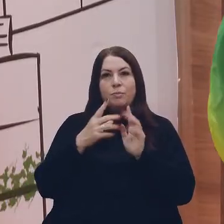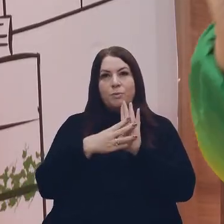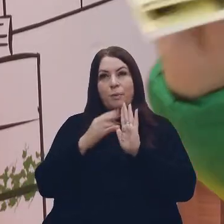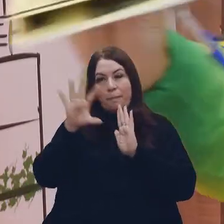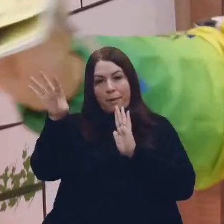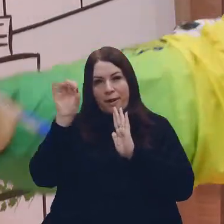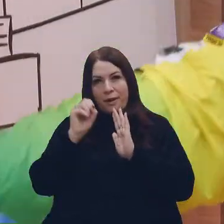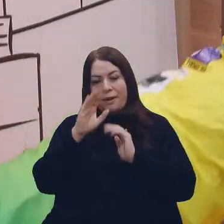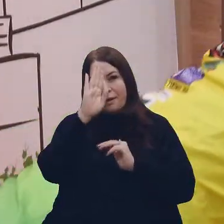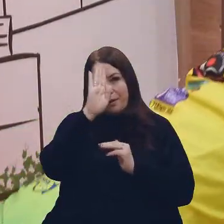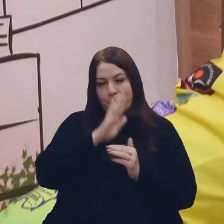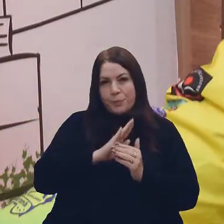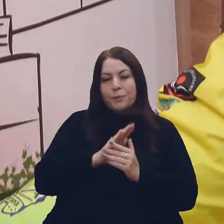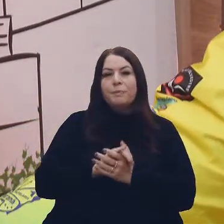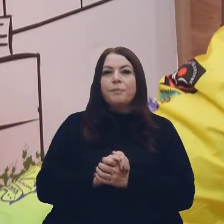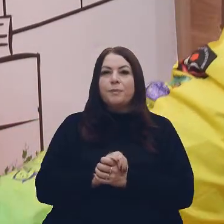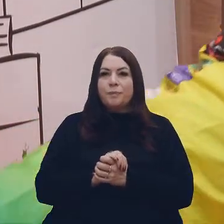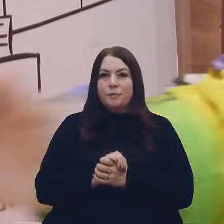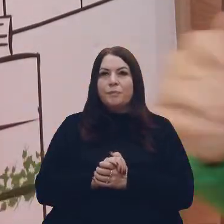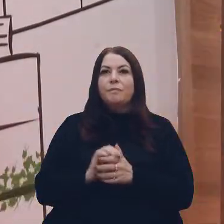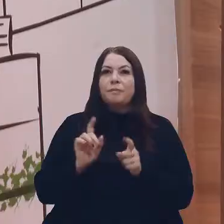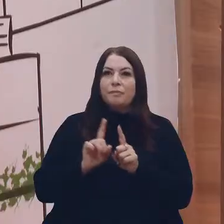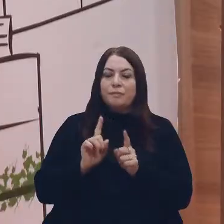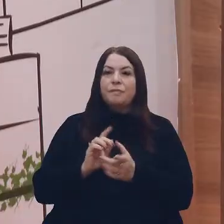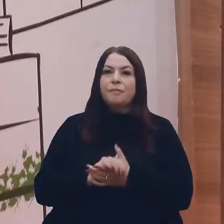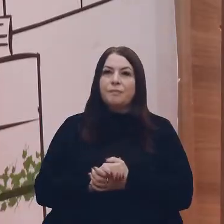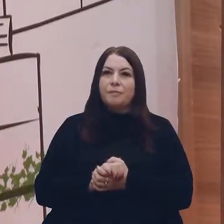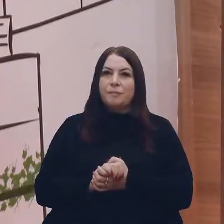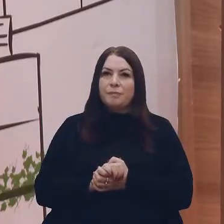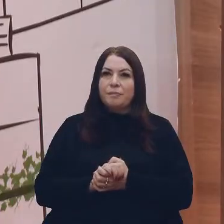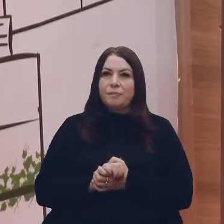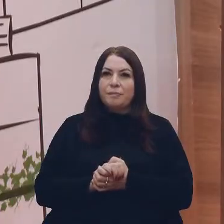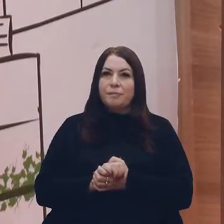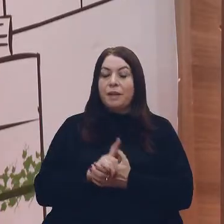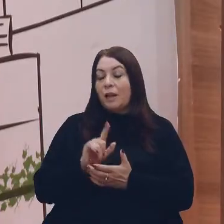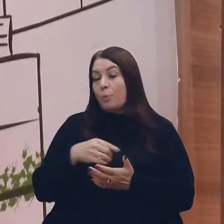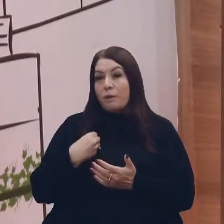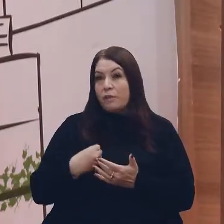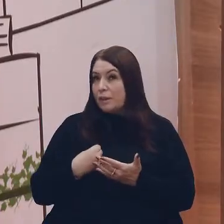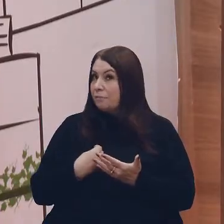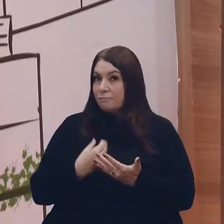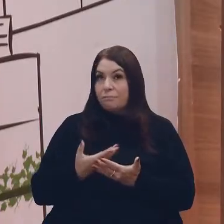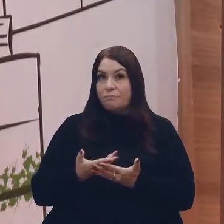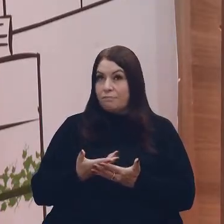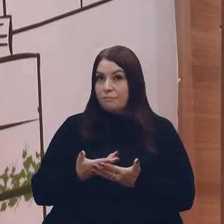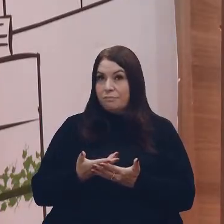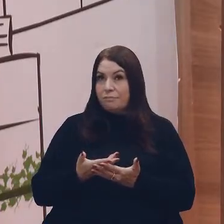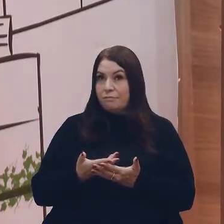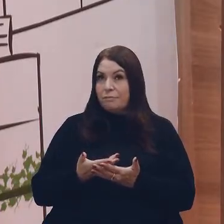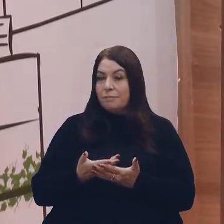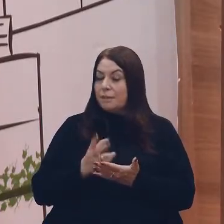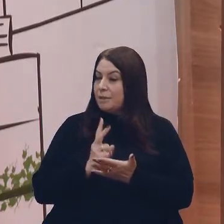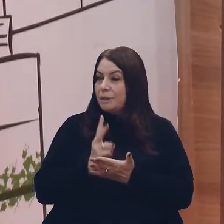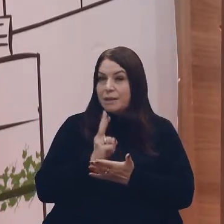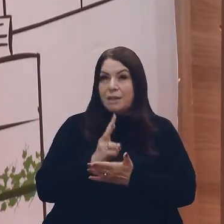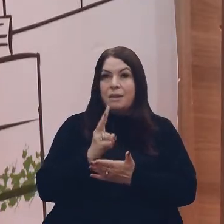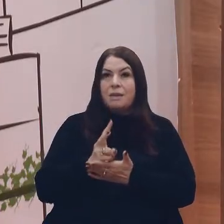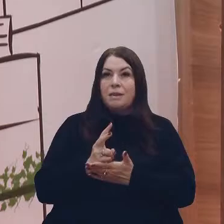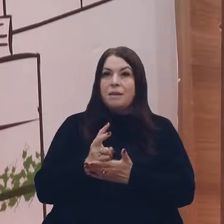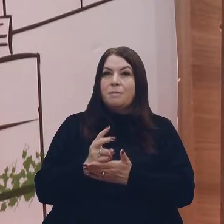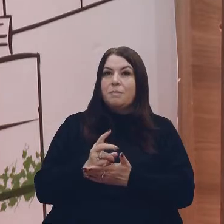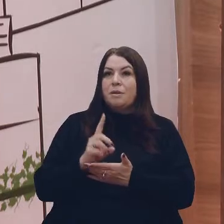passar e pegar gratuitamente. E também é uma vida, né? É uma constância.